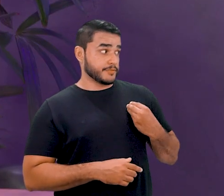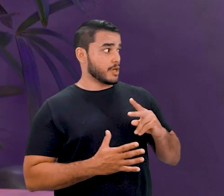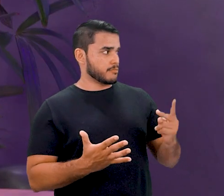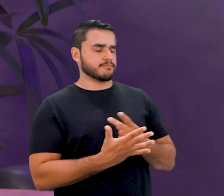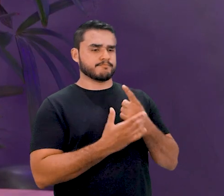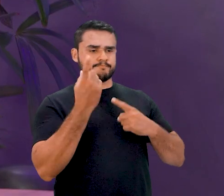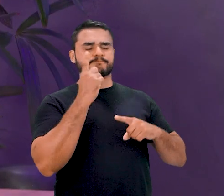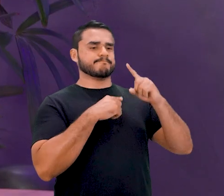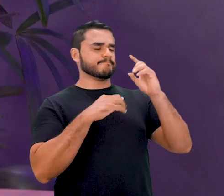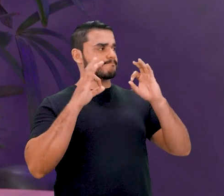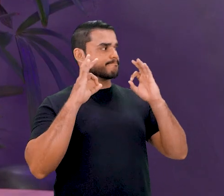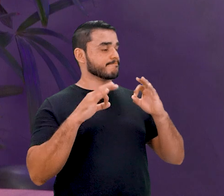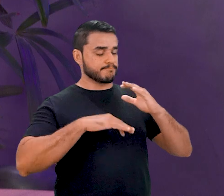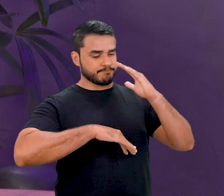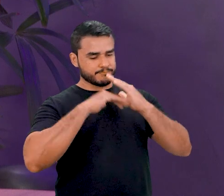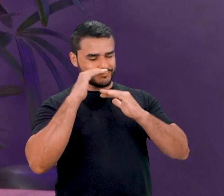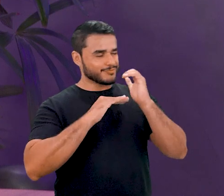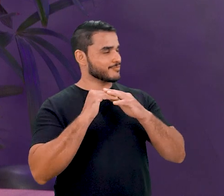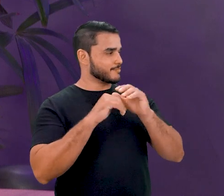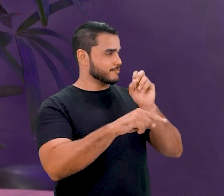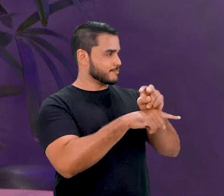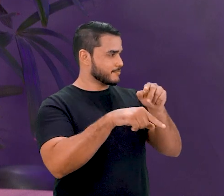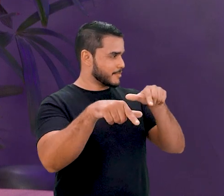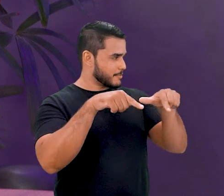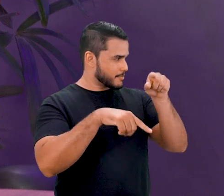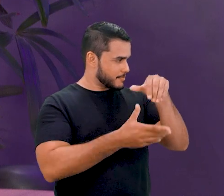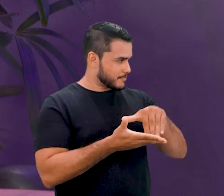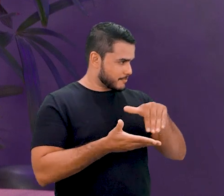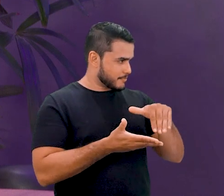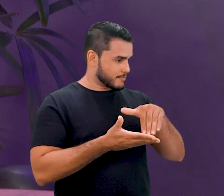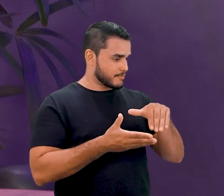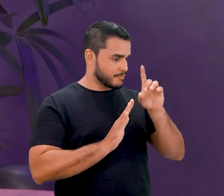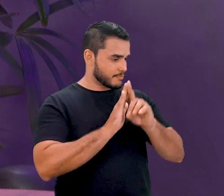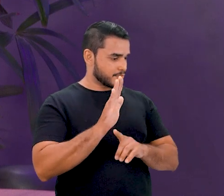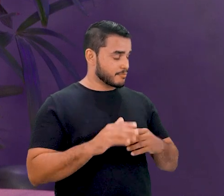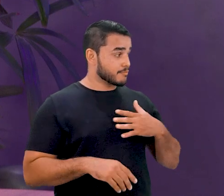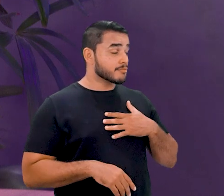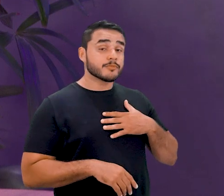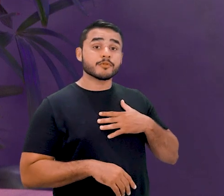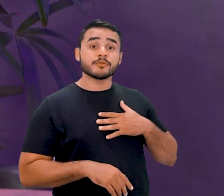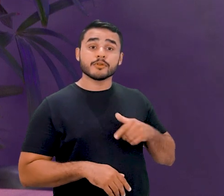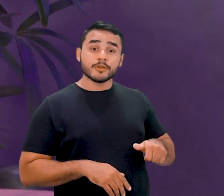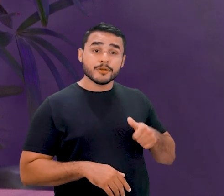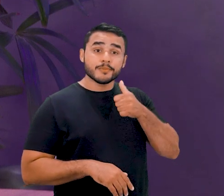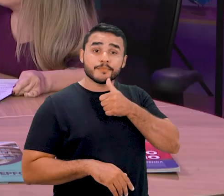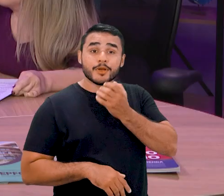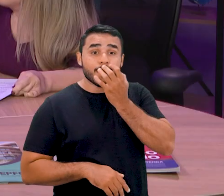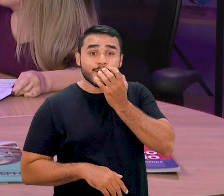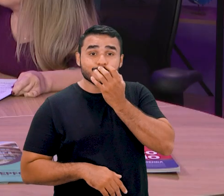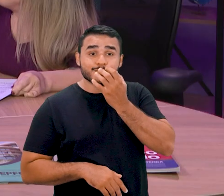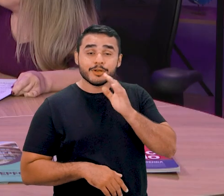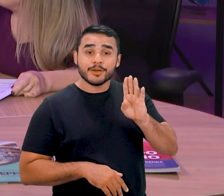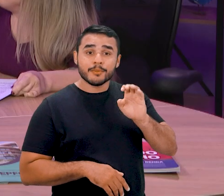além dessa virada de chave profissional, uma grande virada de chave na minha vida foi a Bela. Claro. Né? O meu cão-guia. Quando